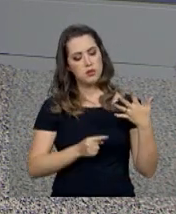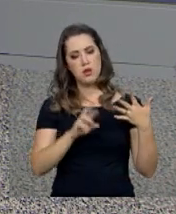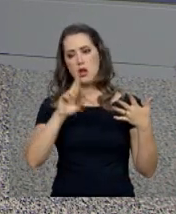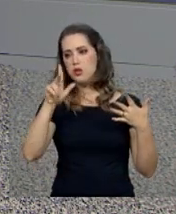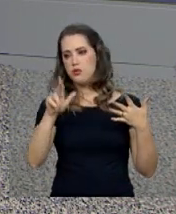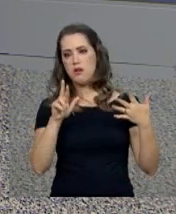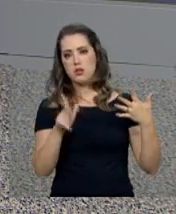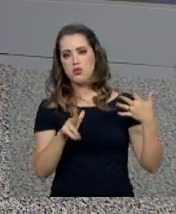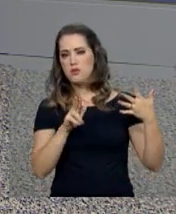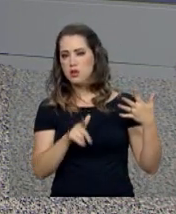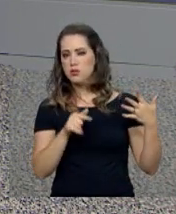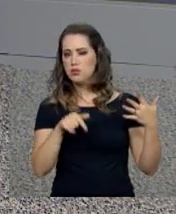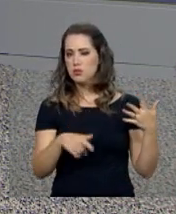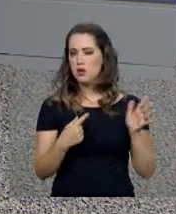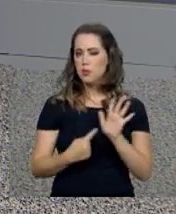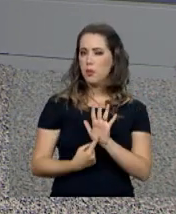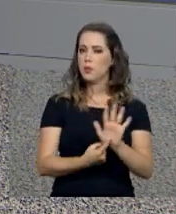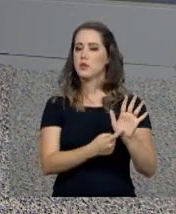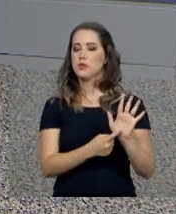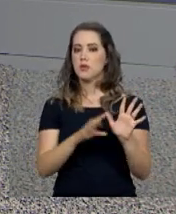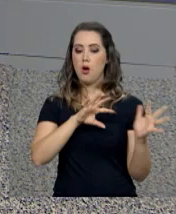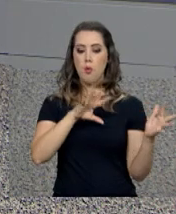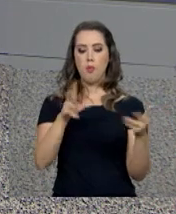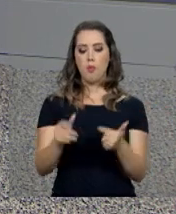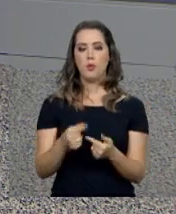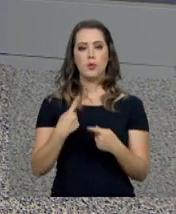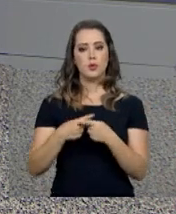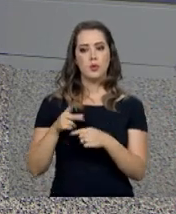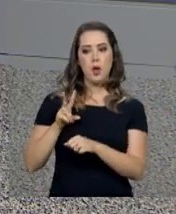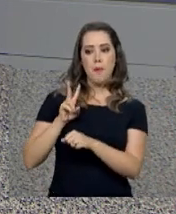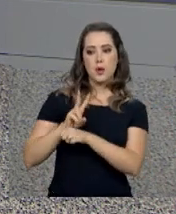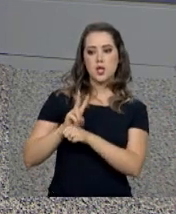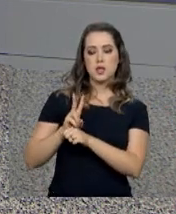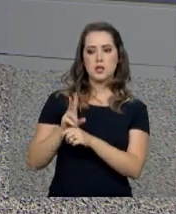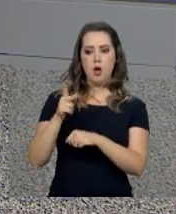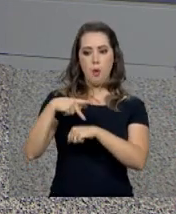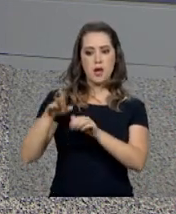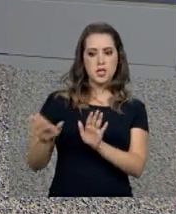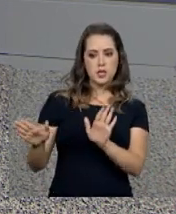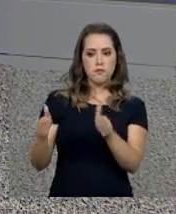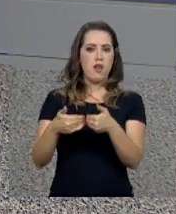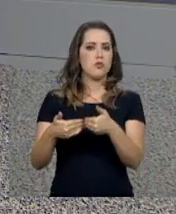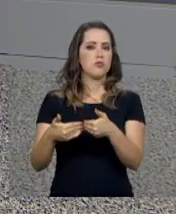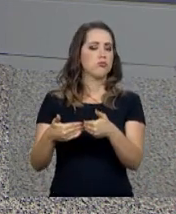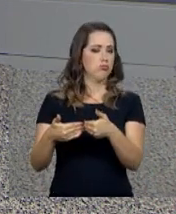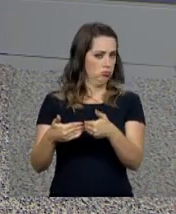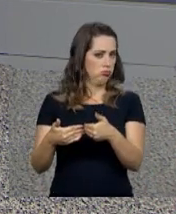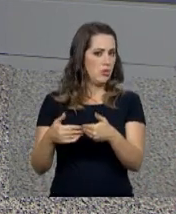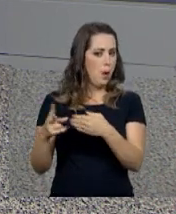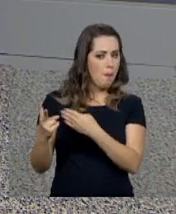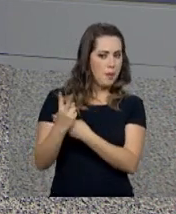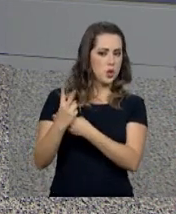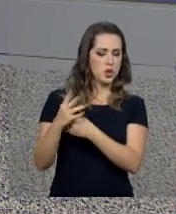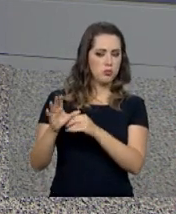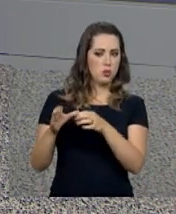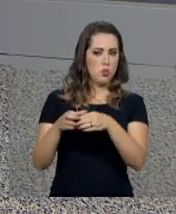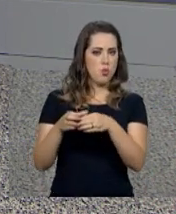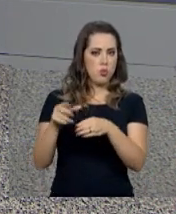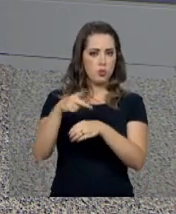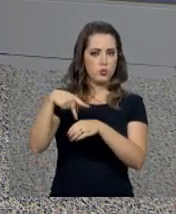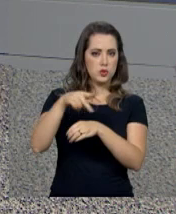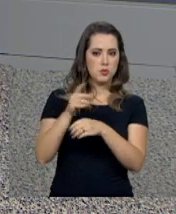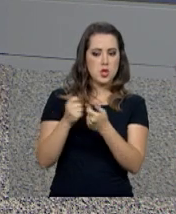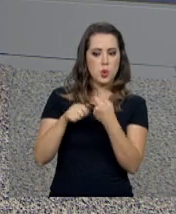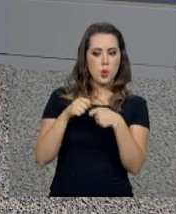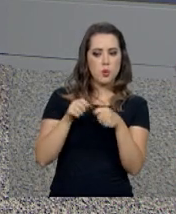cenário internacional quer dizer o protecionismo vem sendo colocado em prática por alguns países é uma forma de proteger as economias por